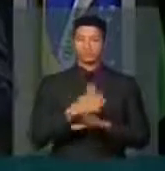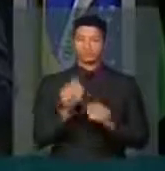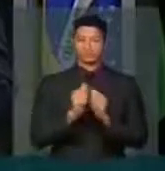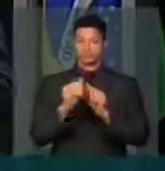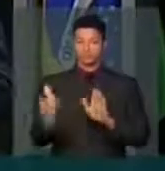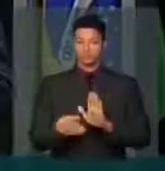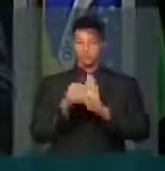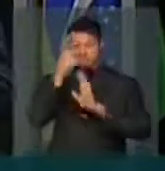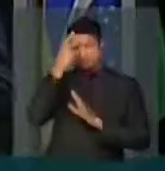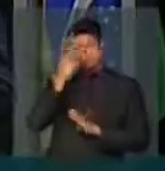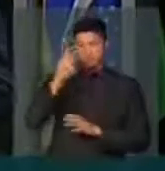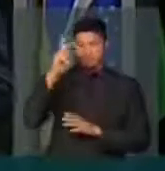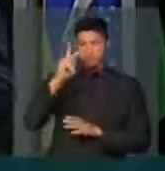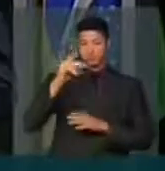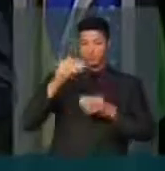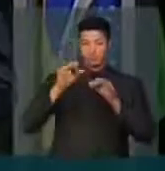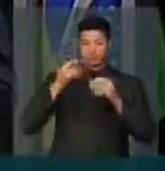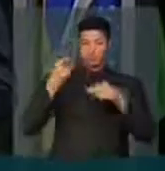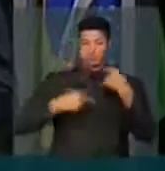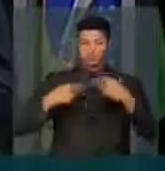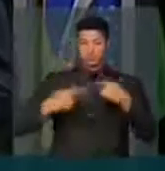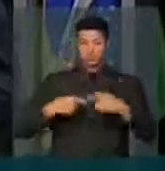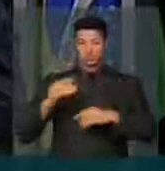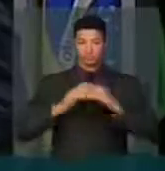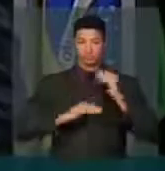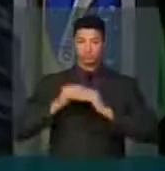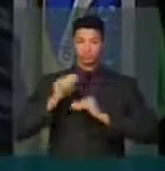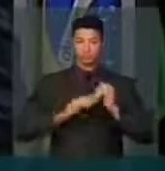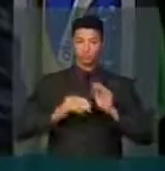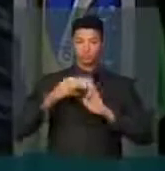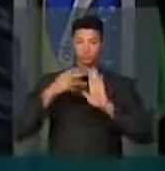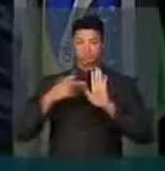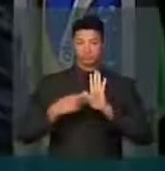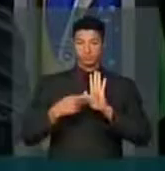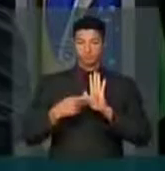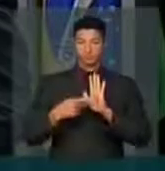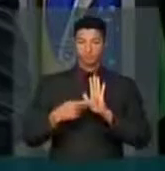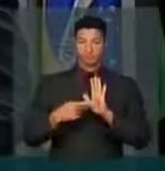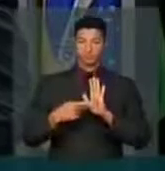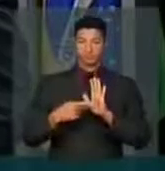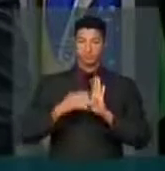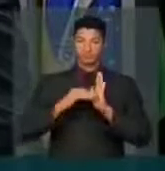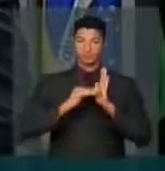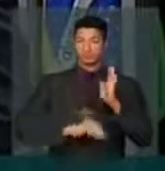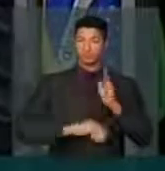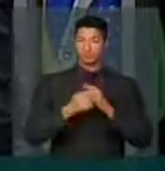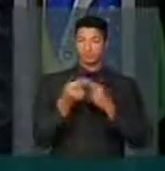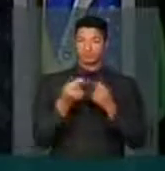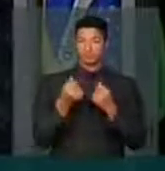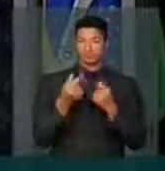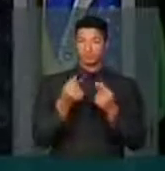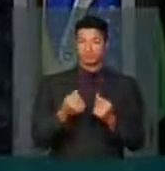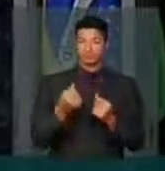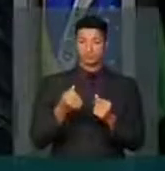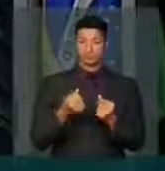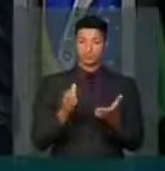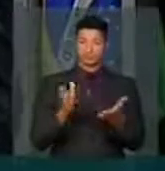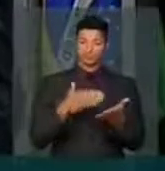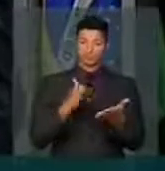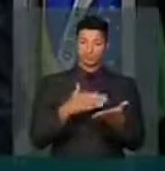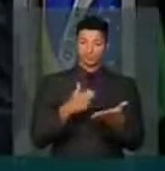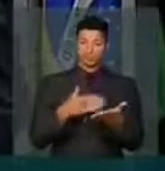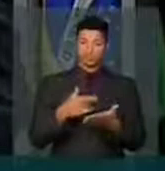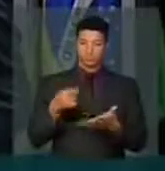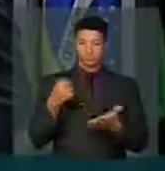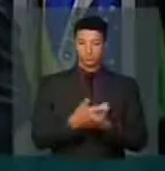emenda para a discussão sobre a medida provisória que tira dinheiro dos livros didáticos, na